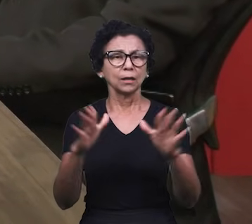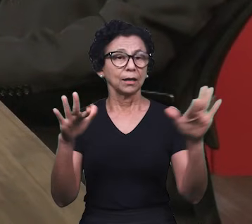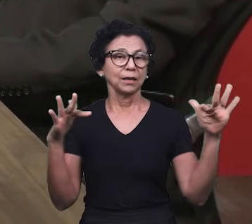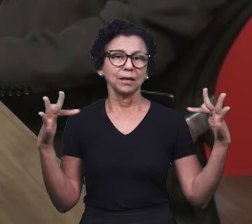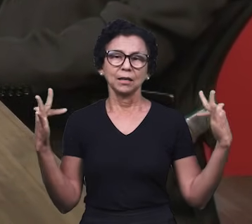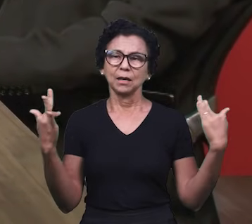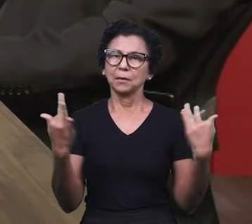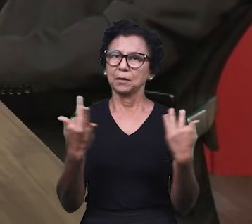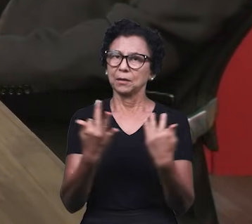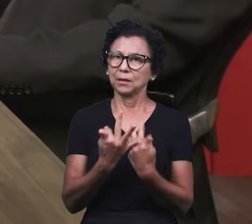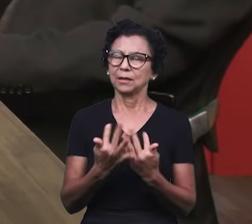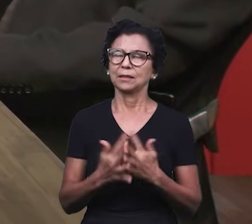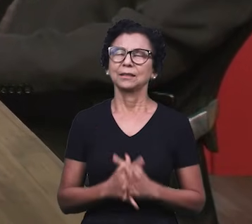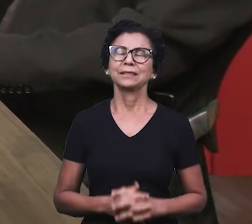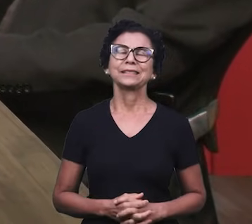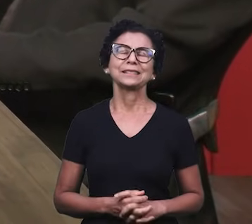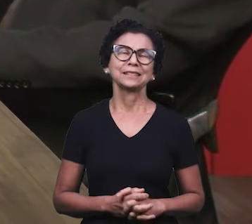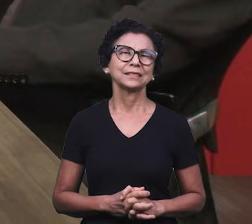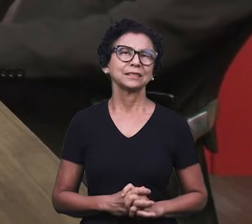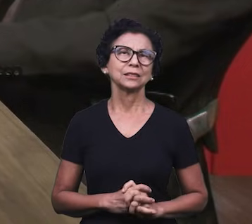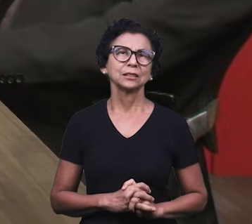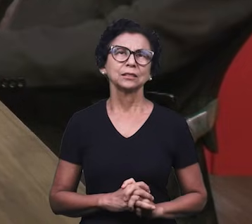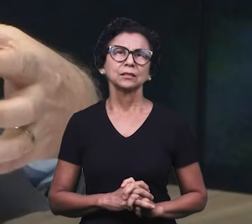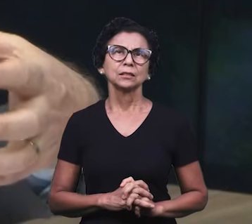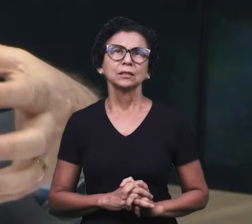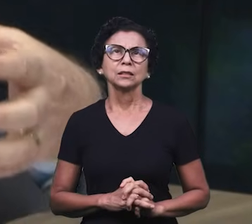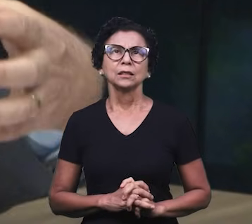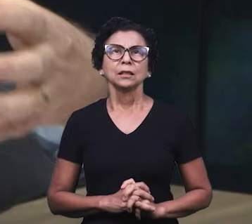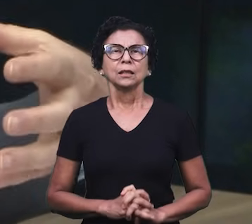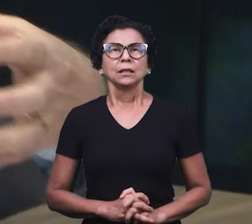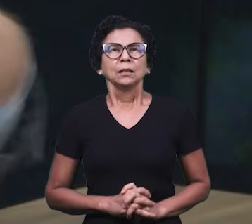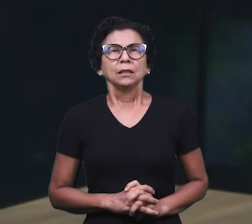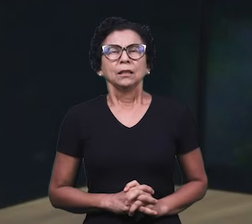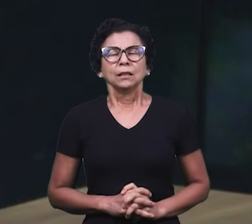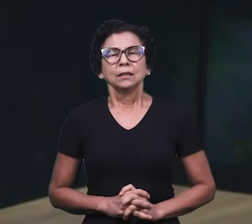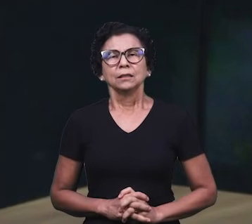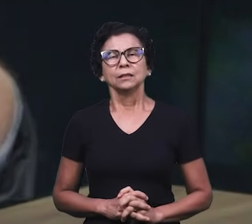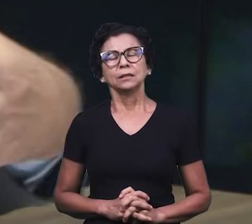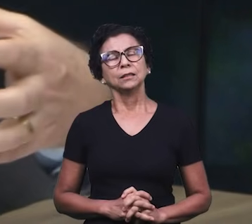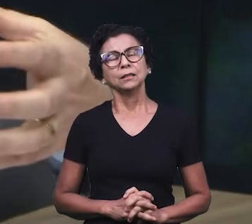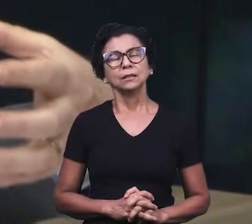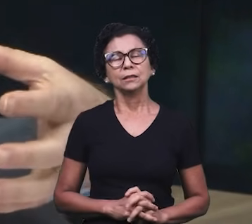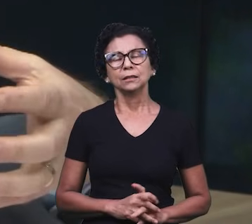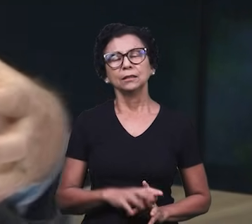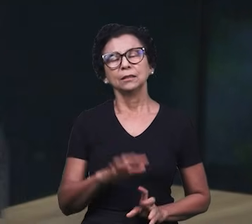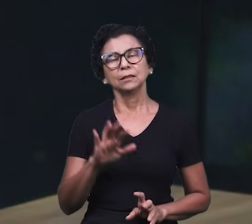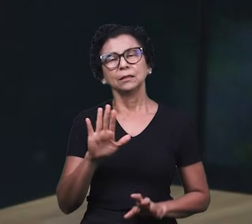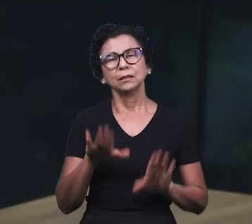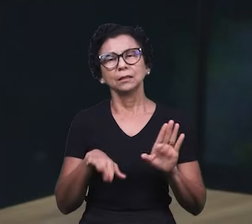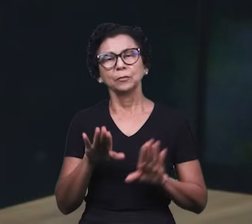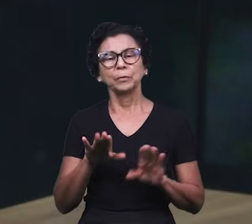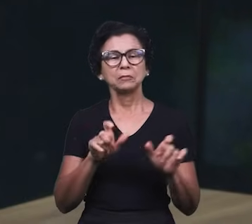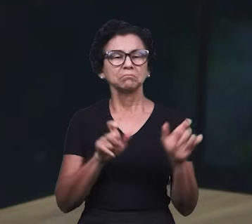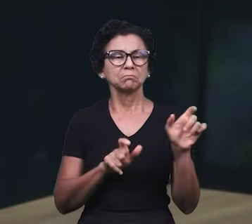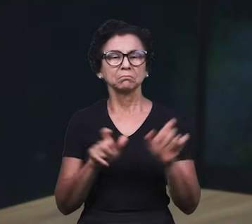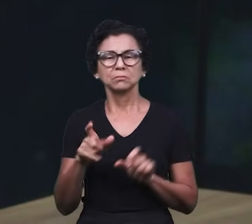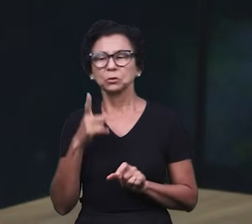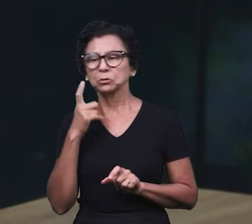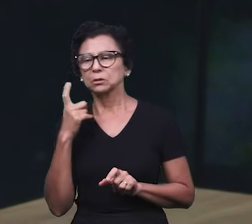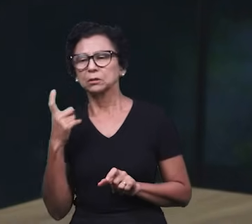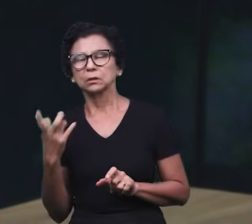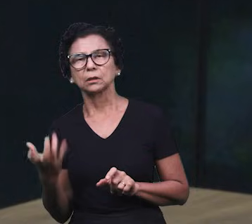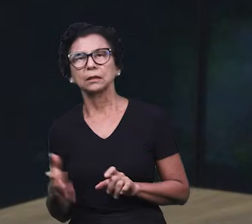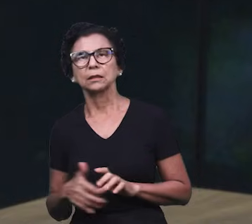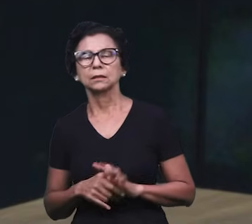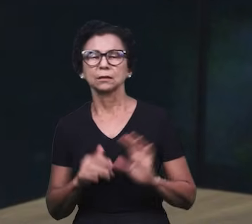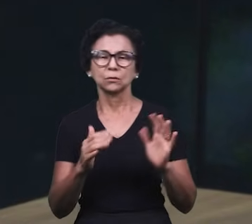tem segregação. Isso. Pode ter um público talvez um pouquinho mais interessado, às vezes você fala para pais, exatamente, às vezes você fala